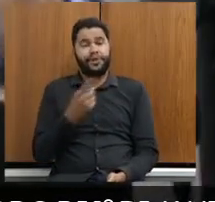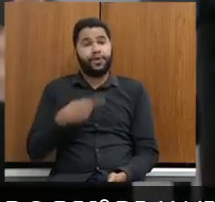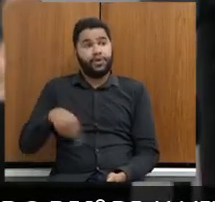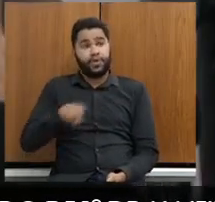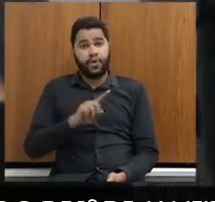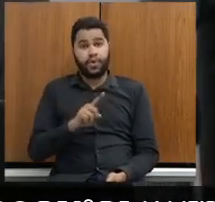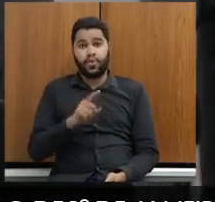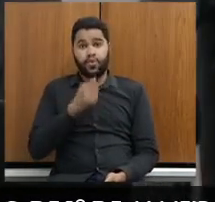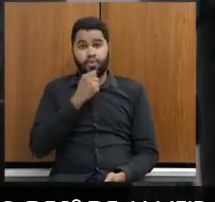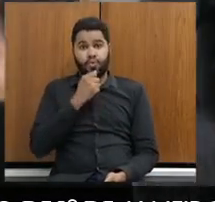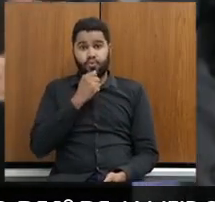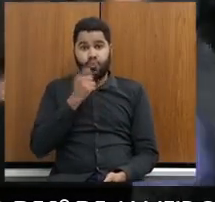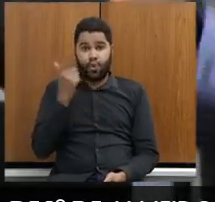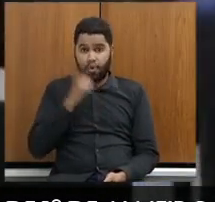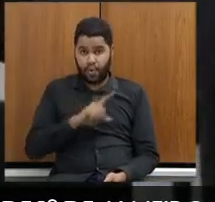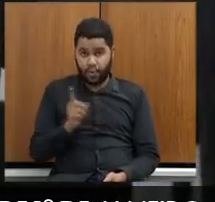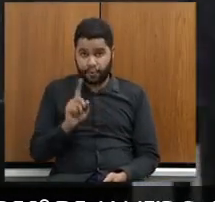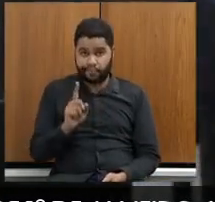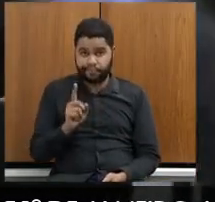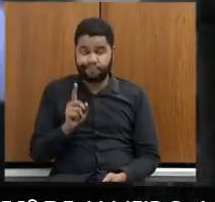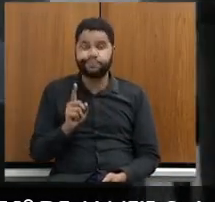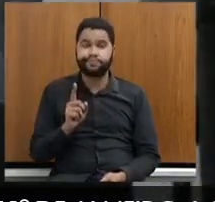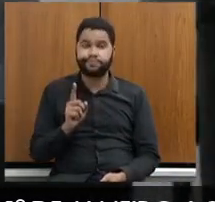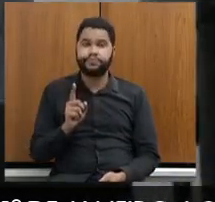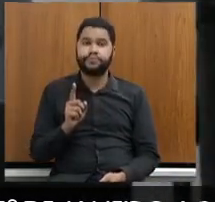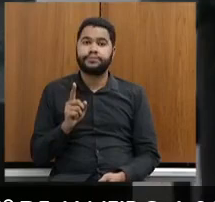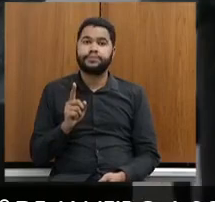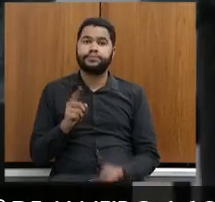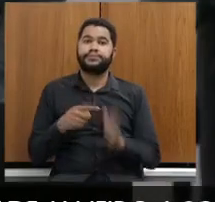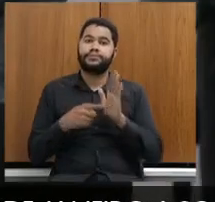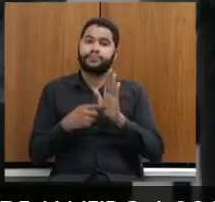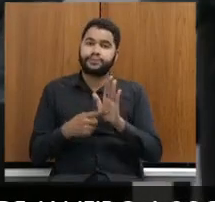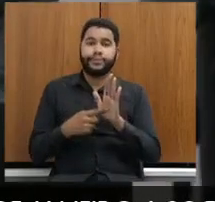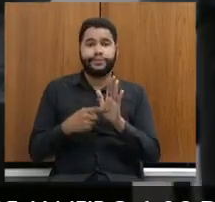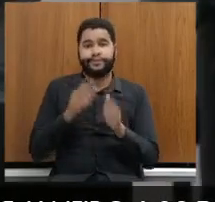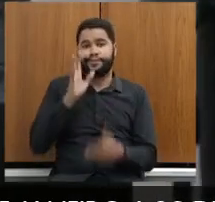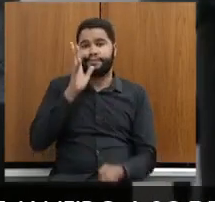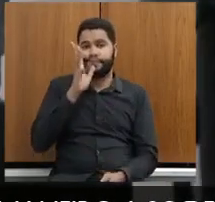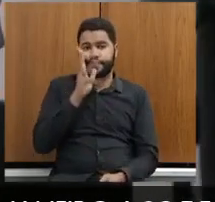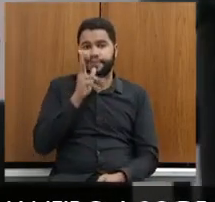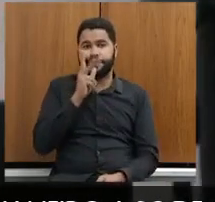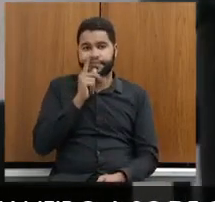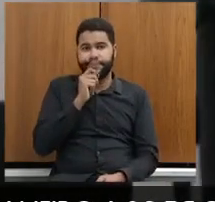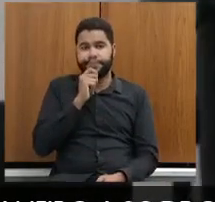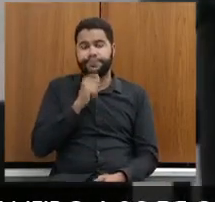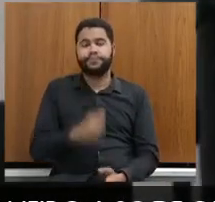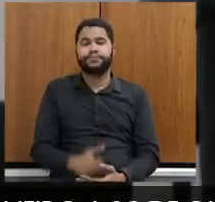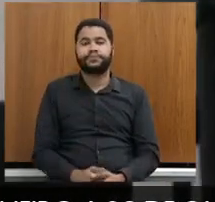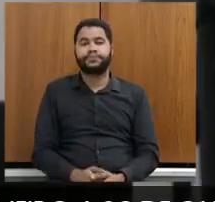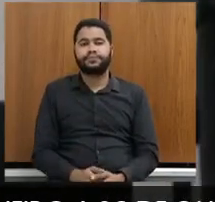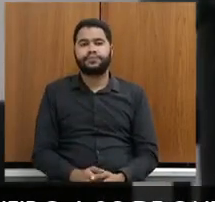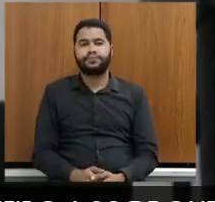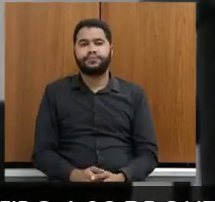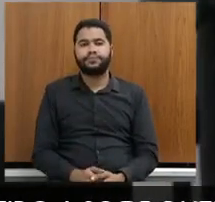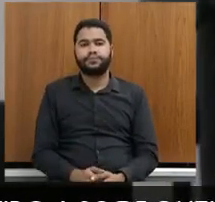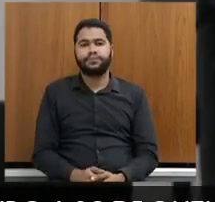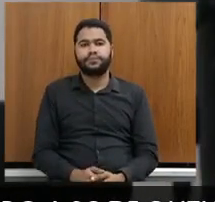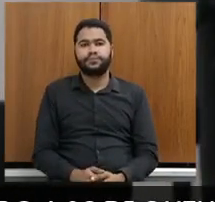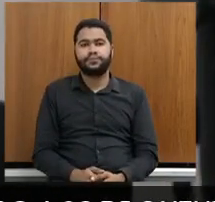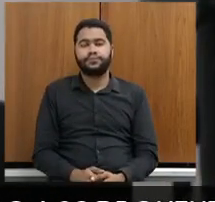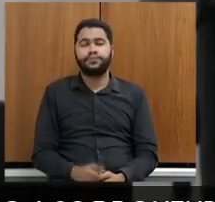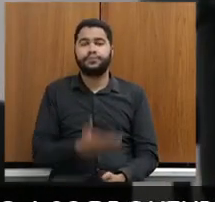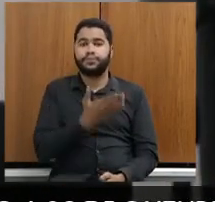ela não chega porque pelo previsto ainda vai demorar né é que